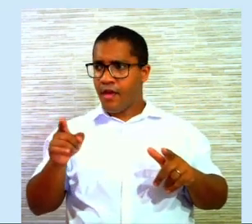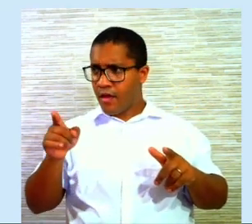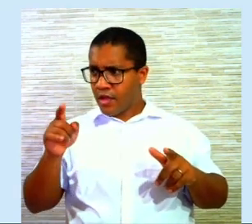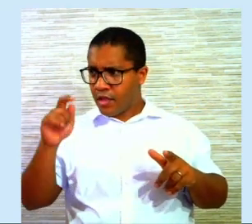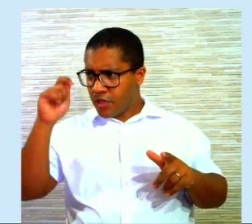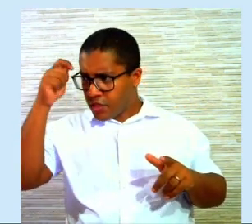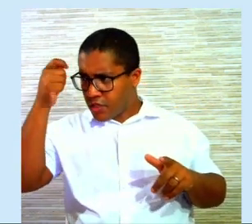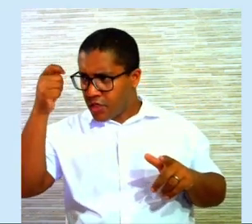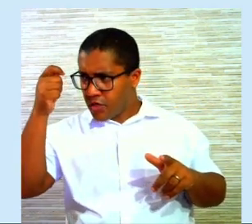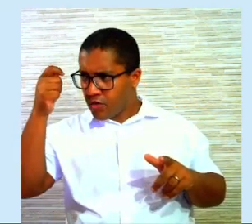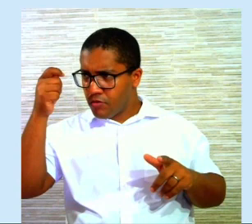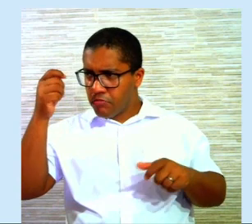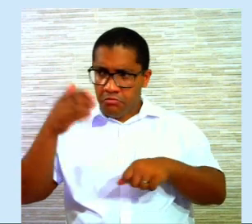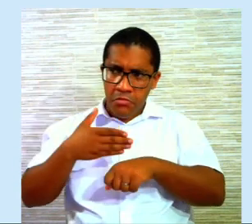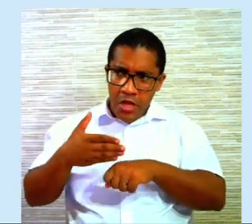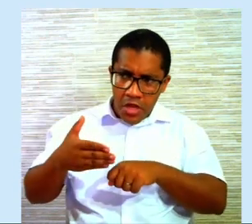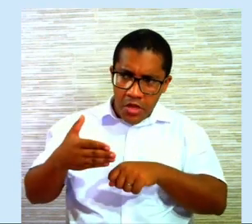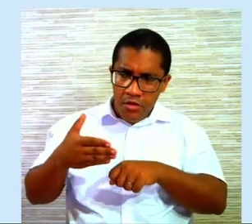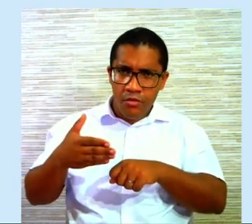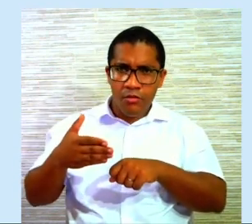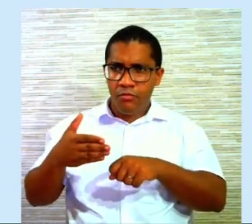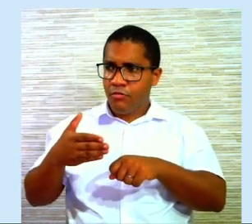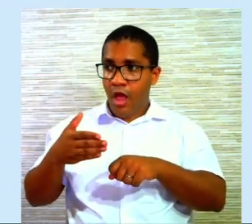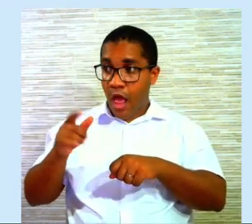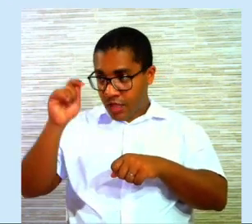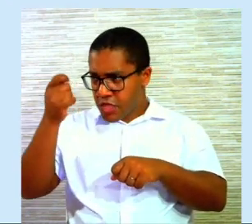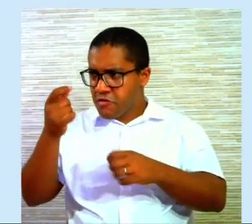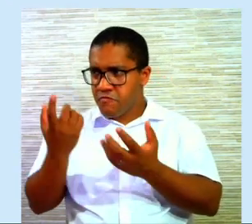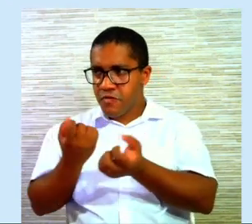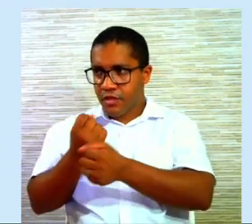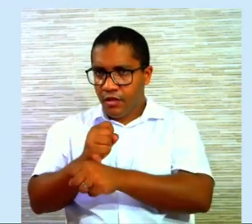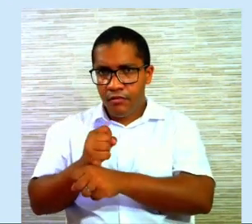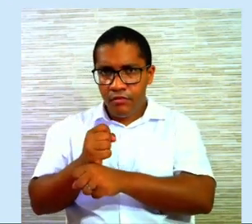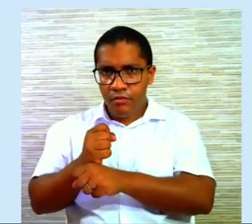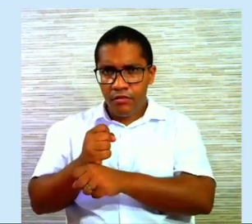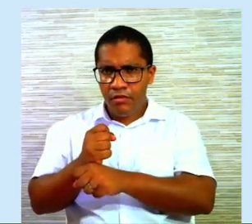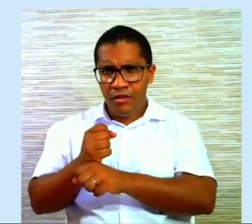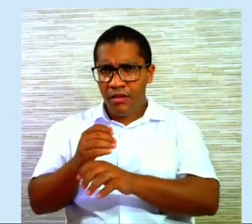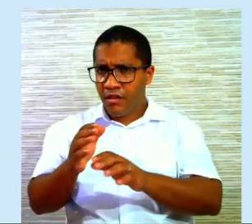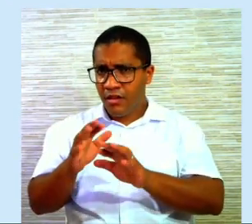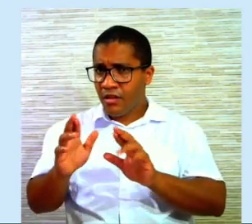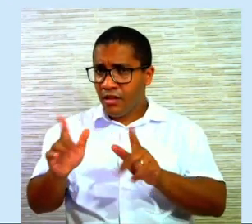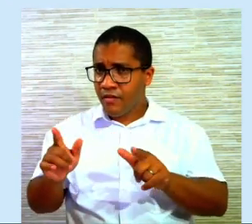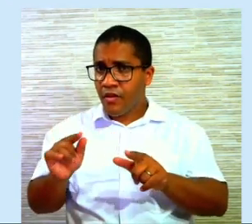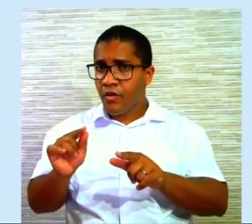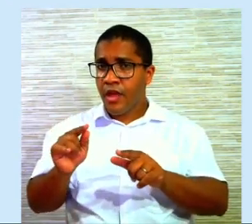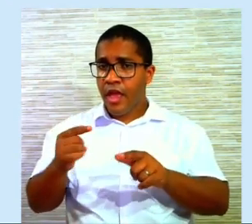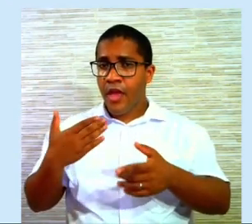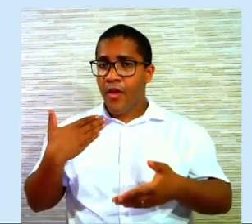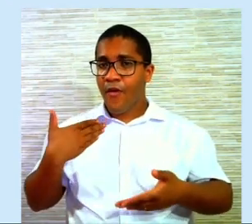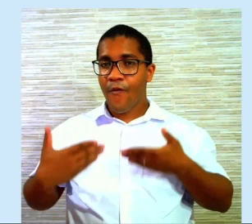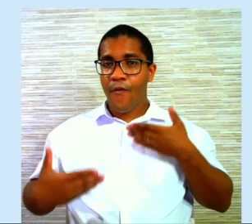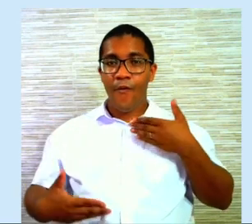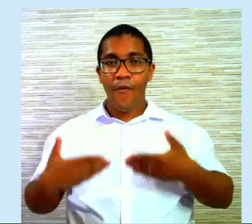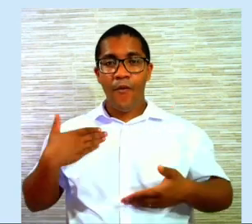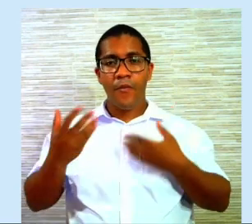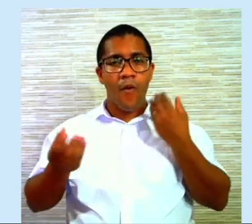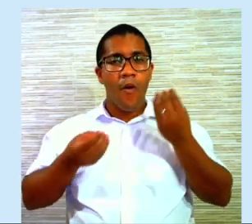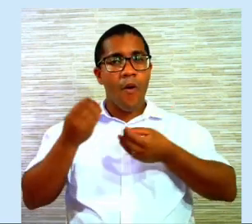pele. O processo de escravidão, na realidade, né, é pela escolha da mão de obra, pela questão